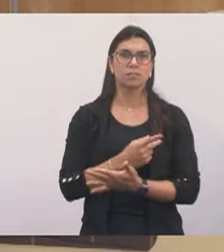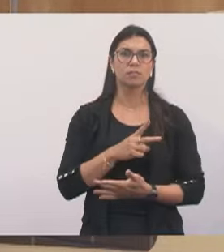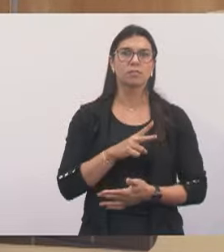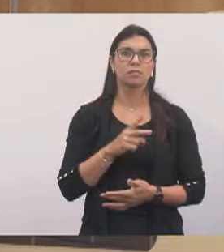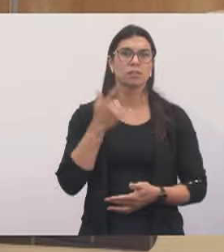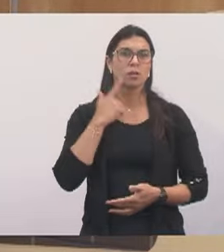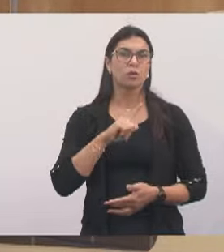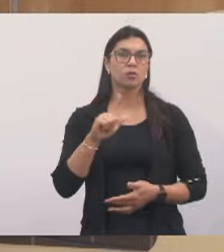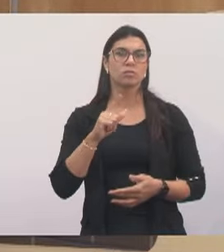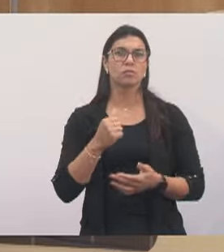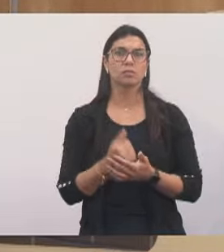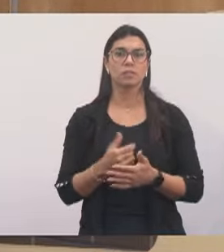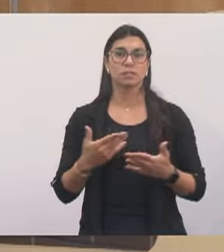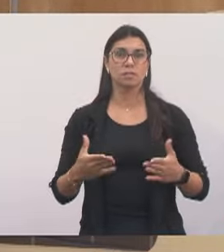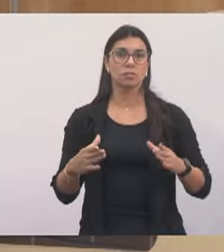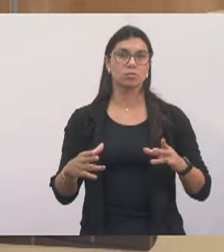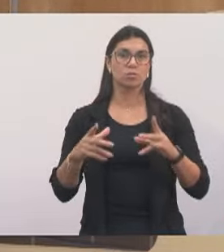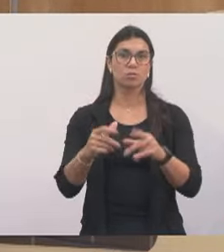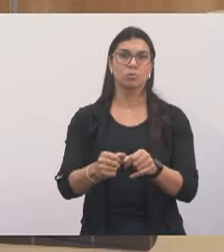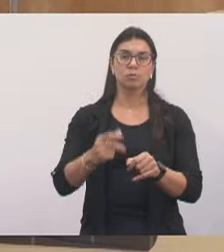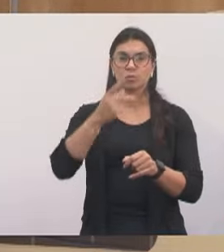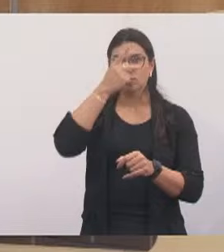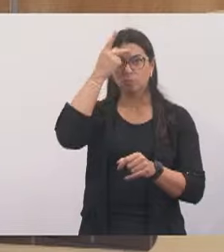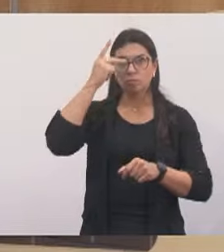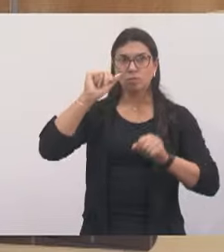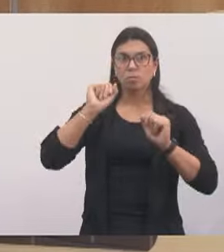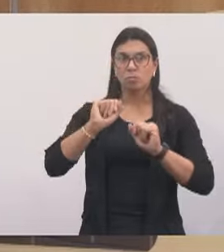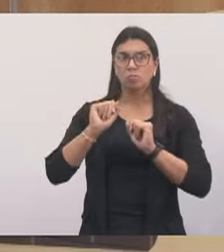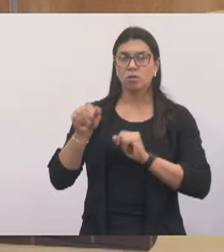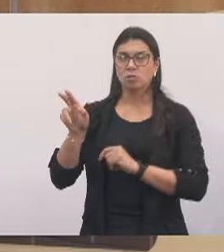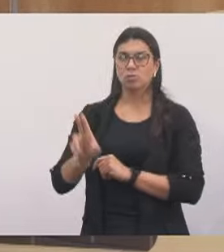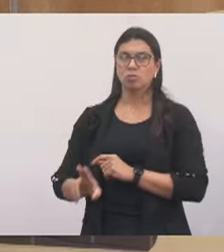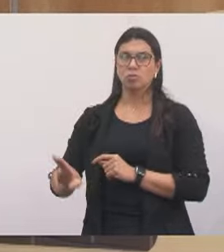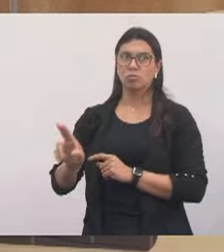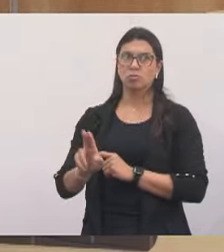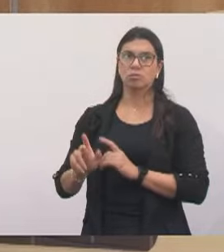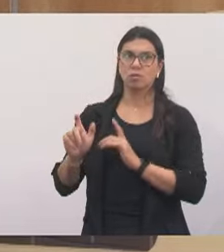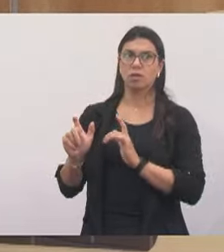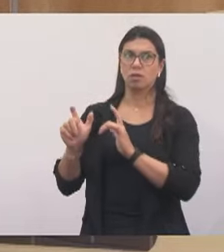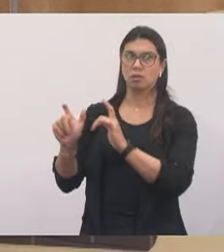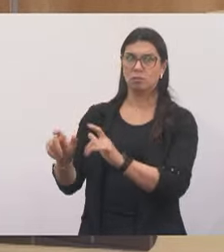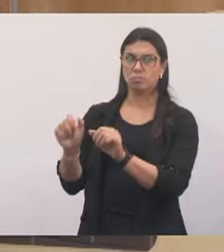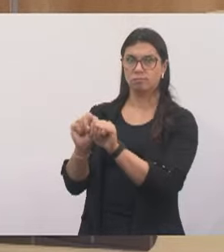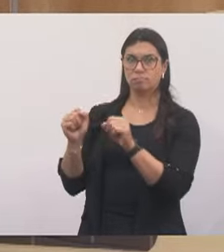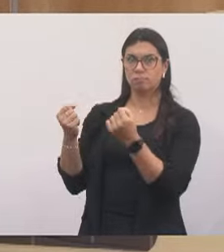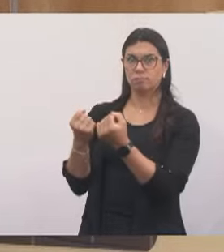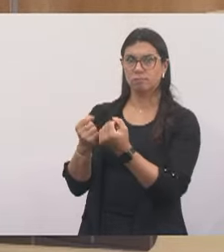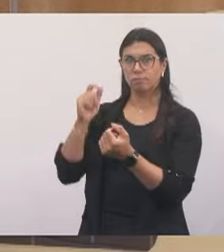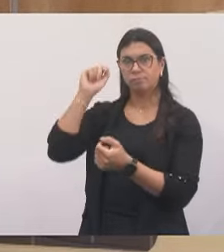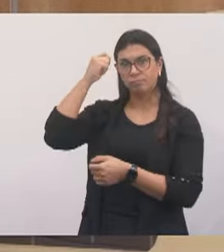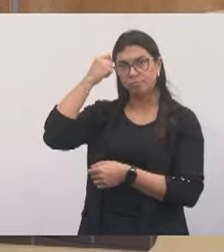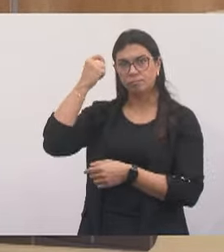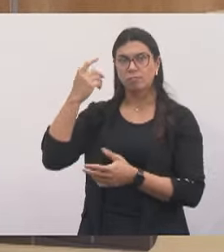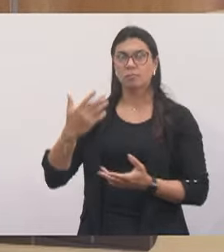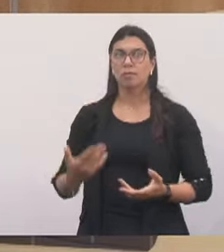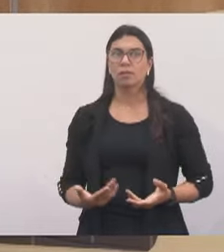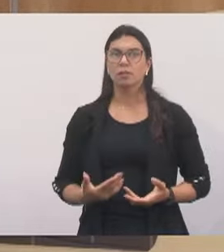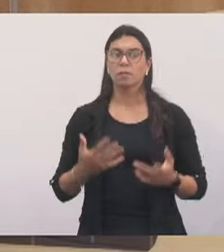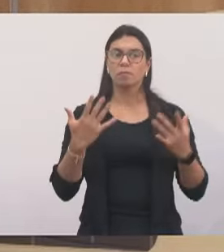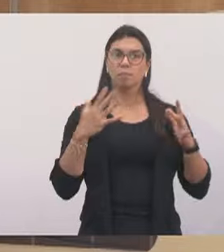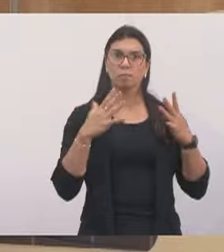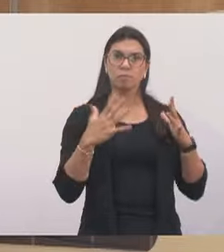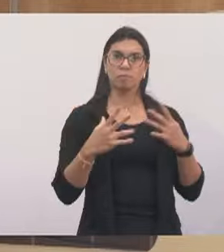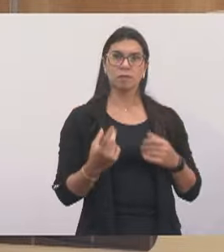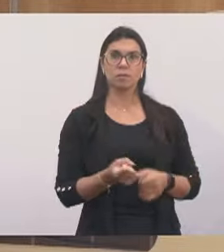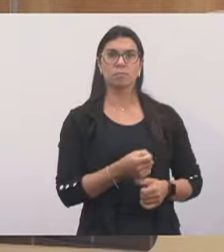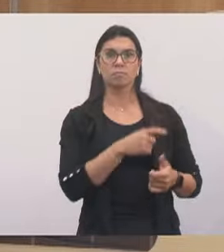realmente o jacariense possa usufruir também da Associação Ponte Preta, no caso. Tá bom? Então, parabéns a